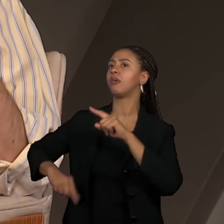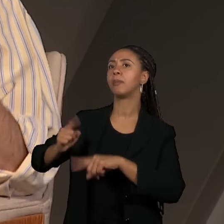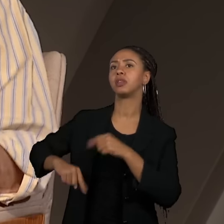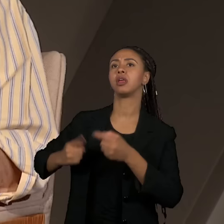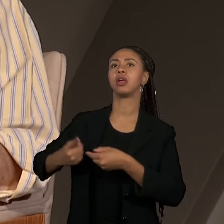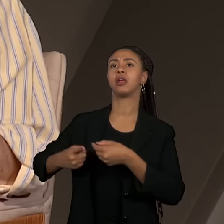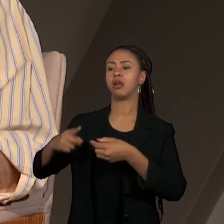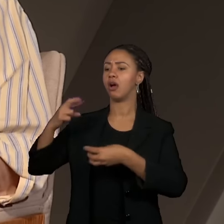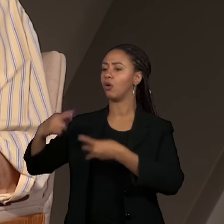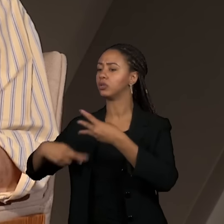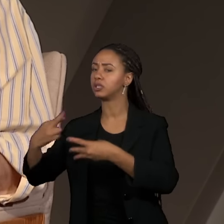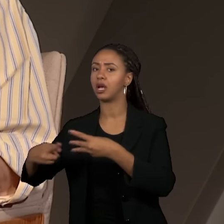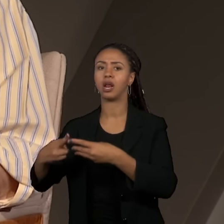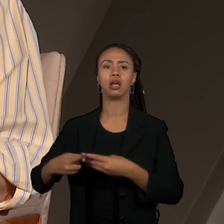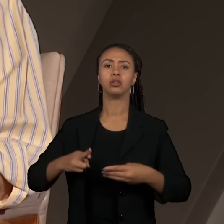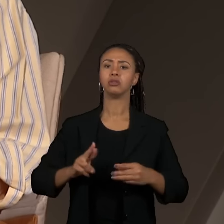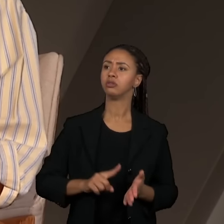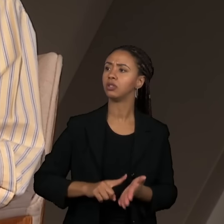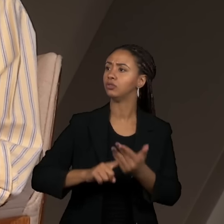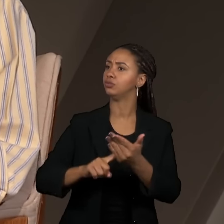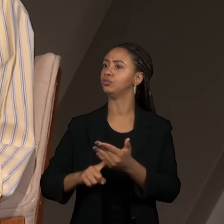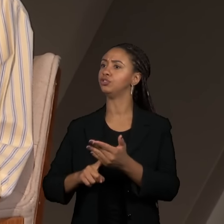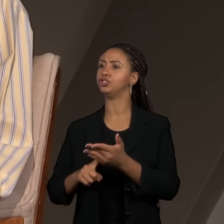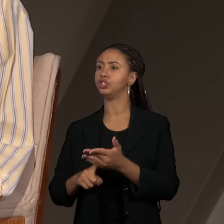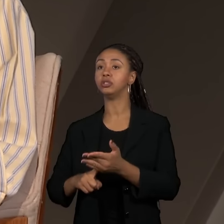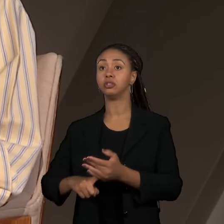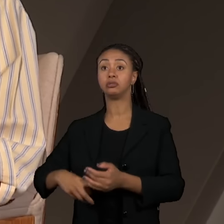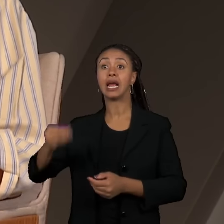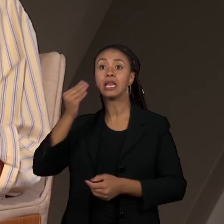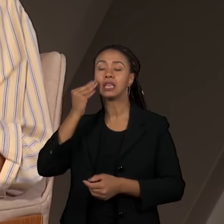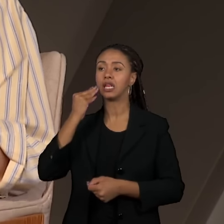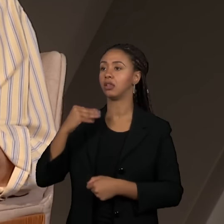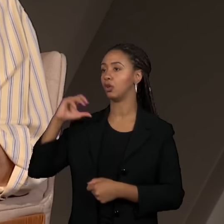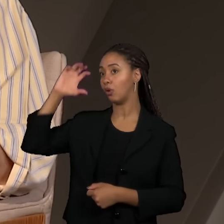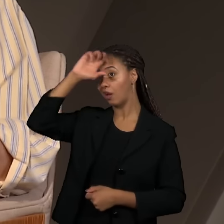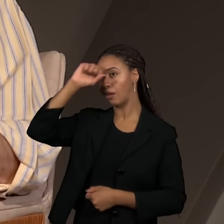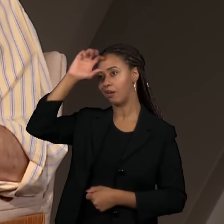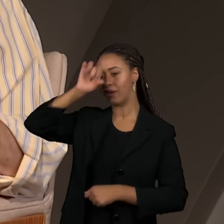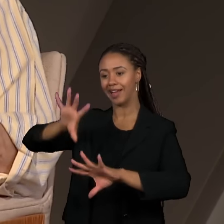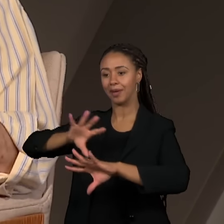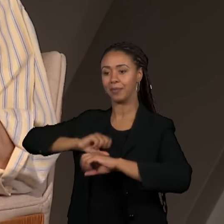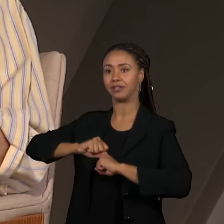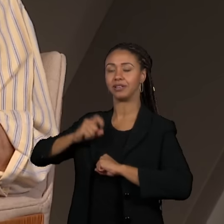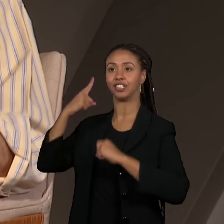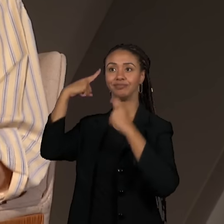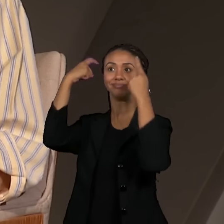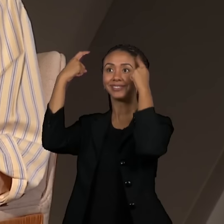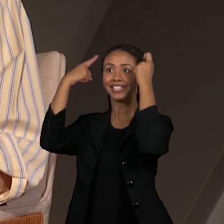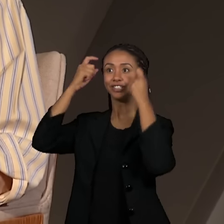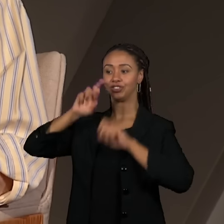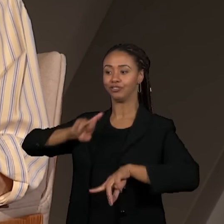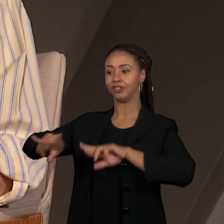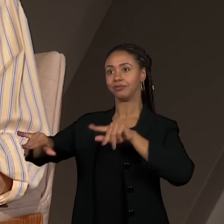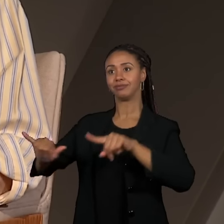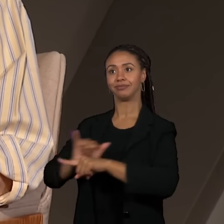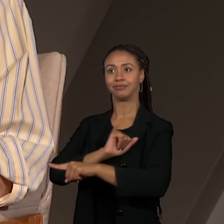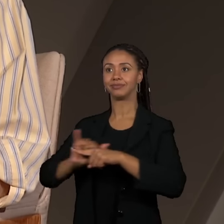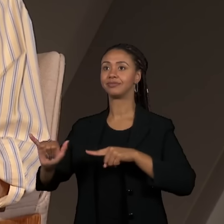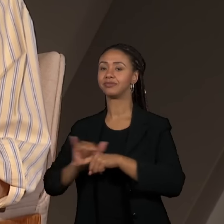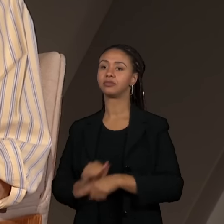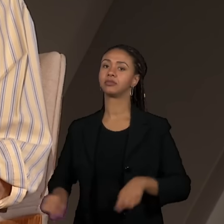né procura atividade aprendizagem criativa né sair dessa dessa Mesmice de